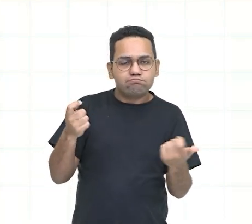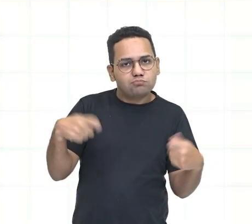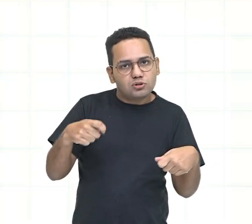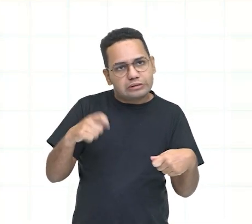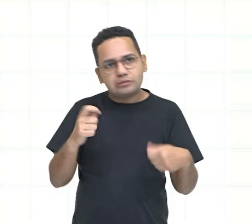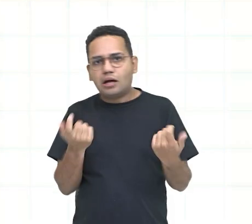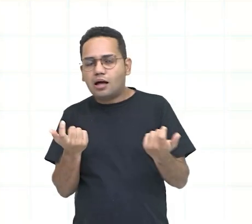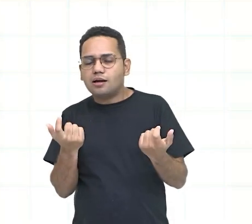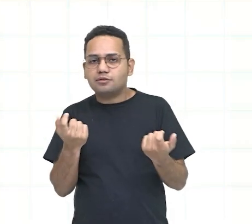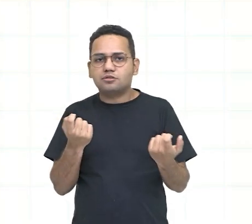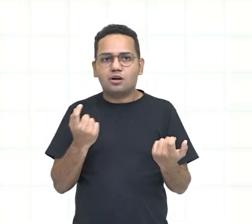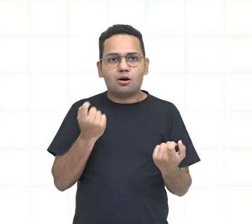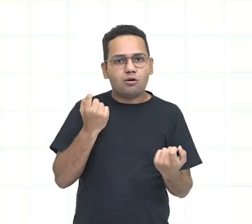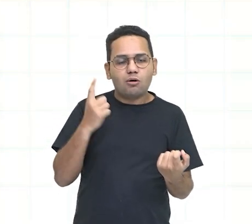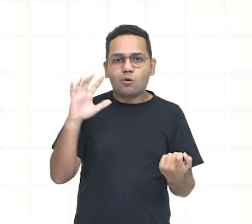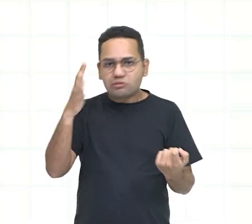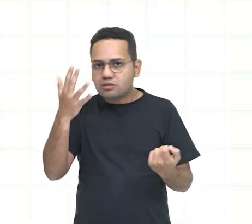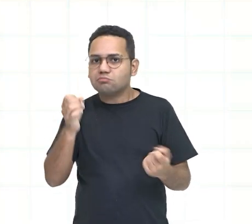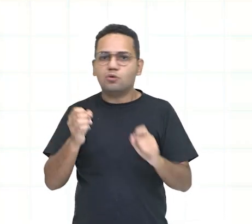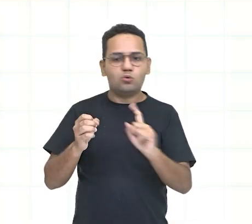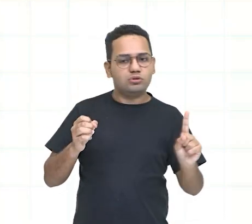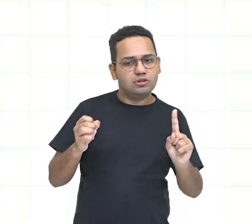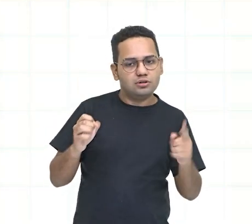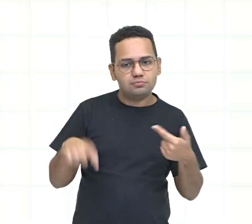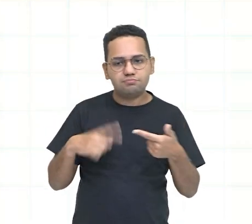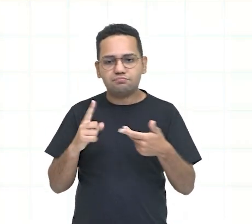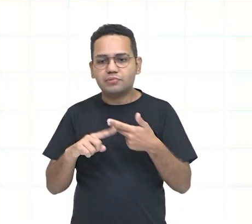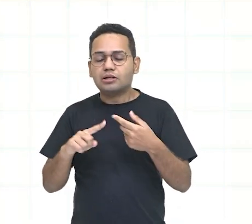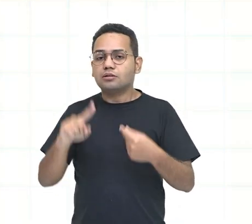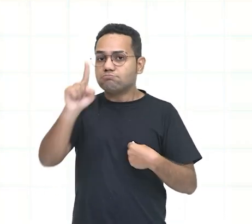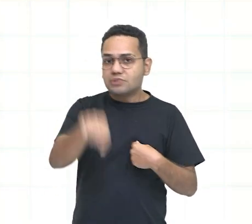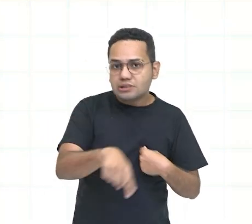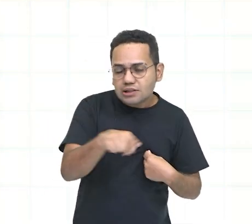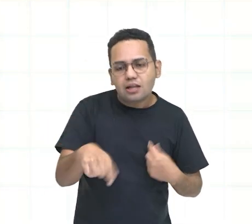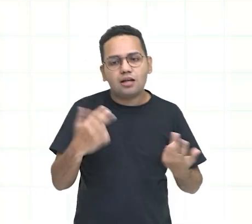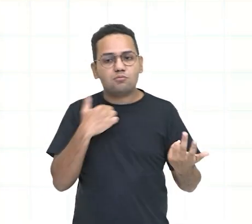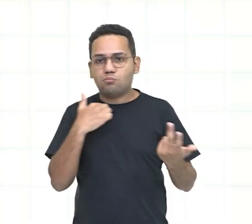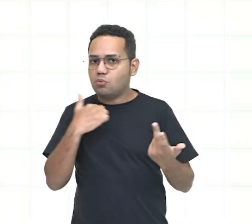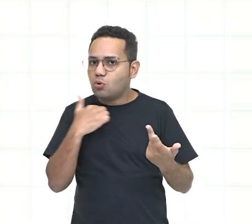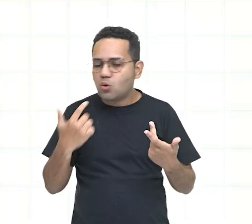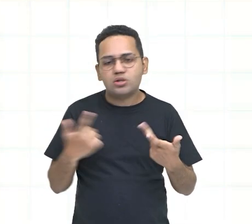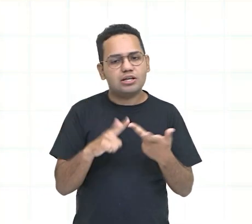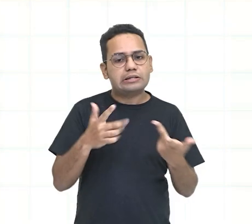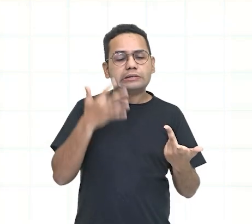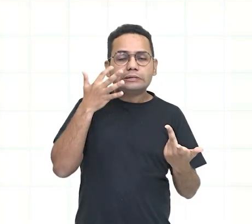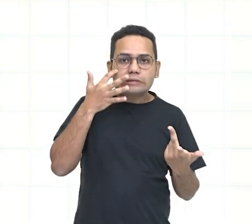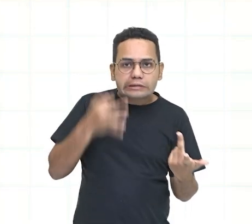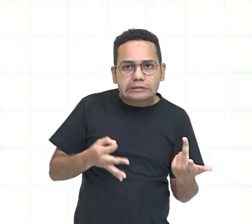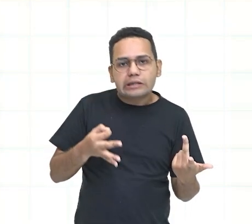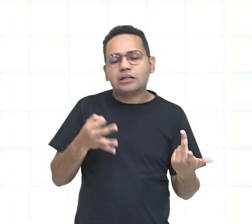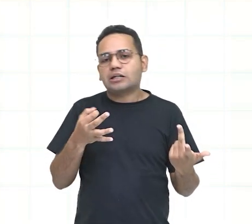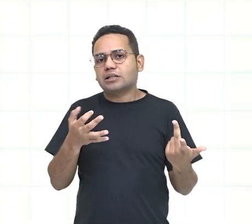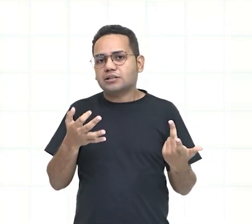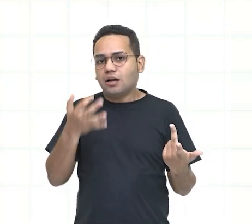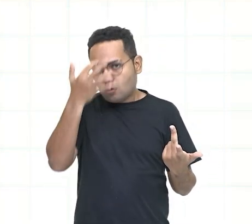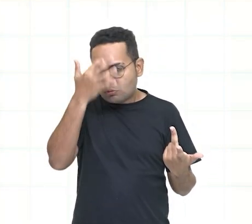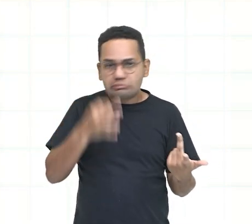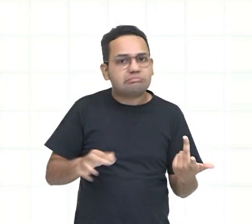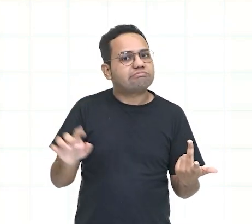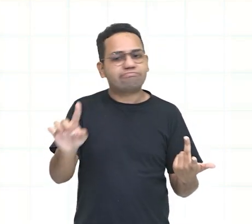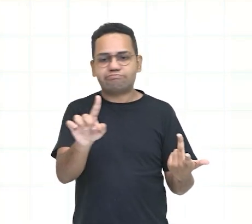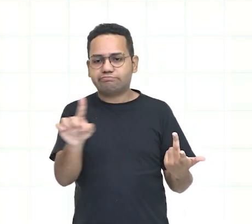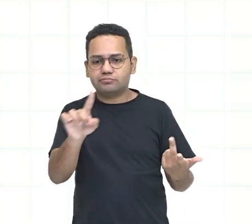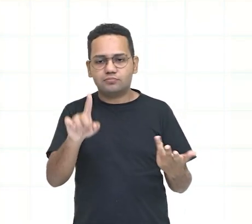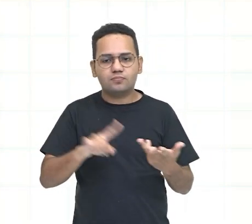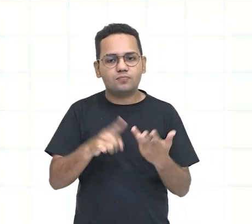de proibição, permissão, certeza, incerteza, sugestão e conselhos. Repare que é algo